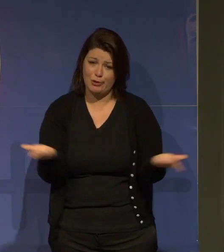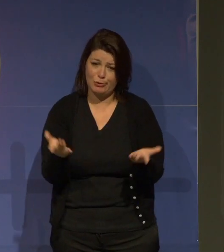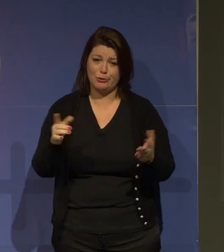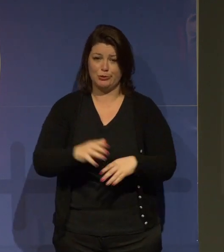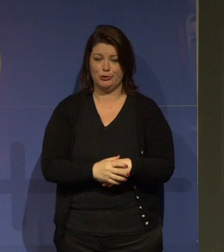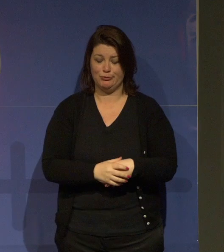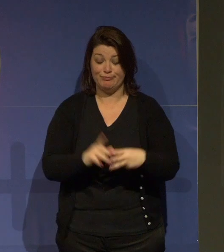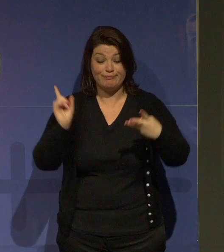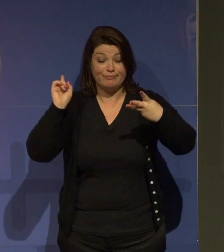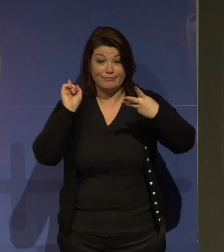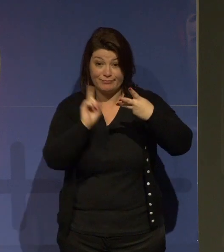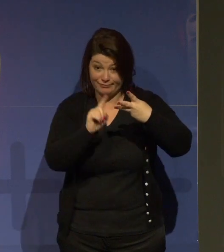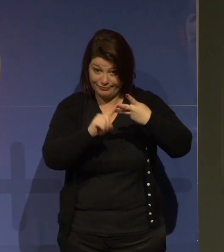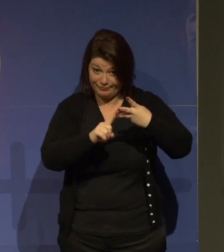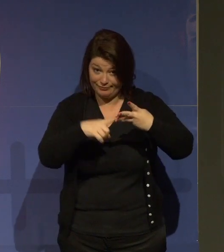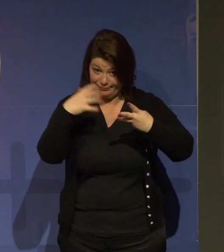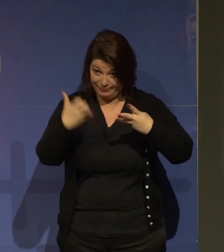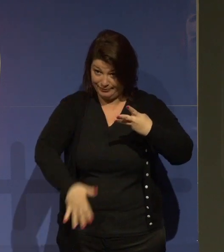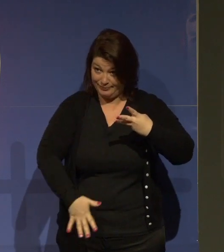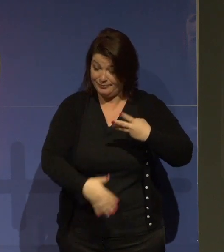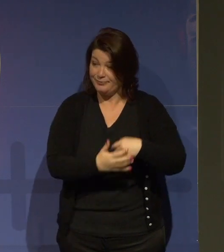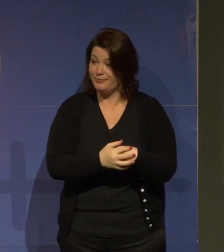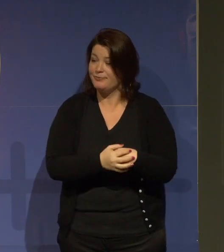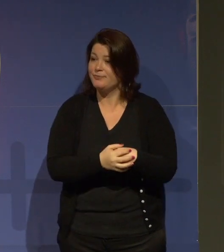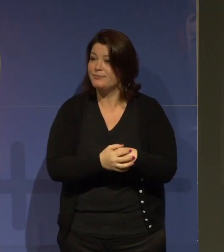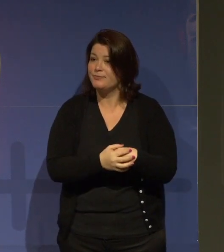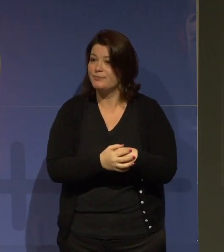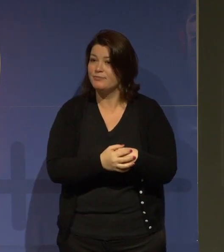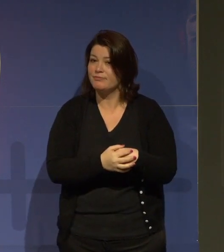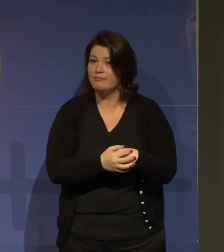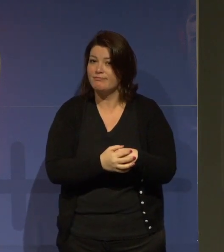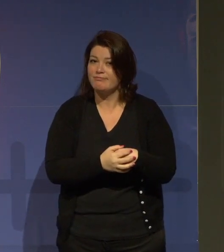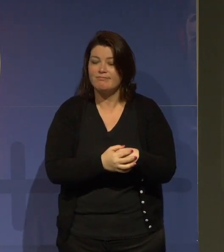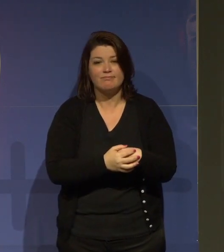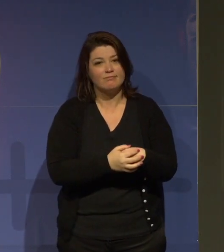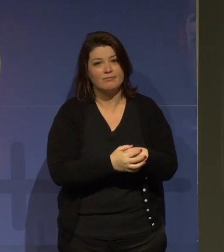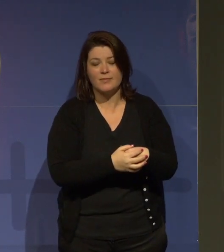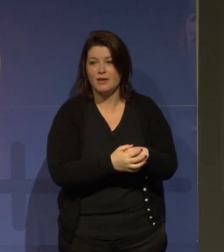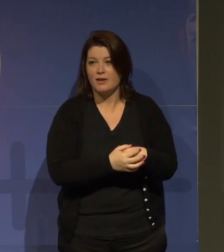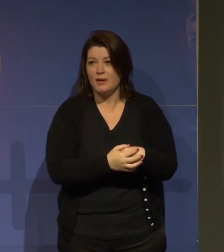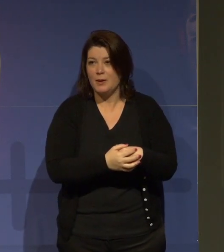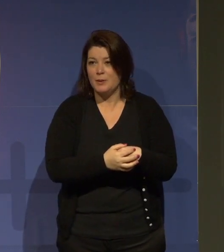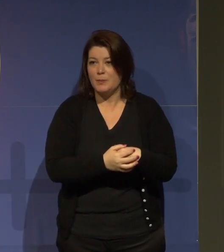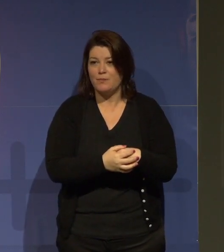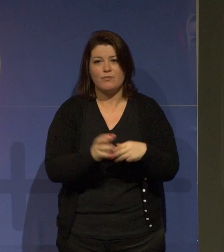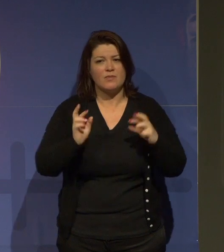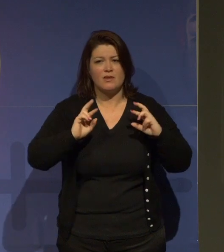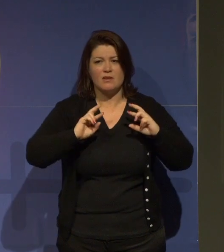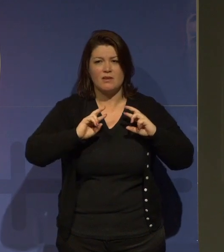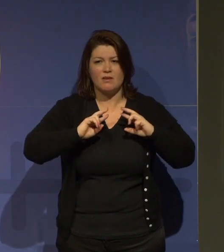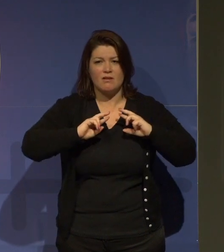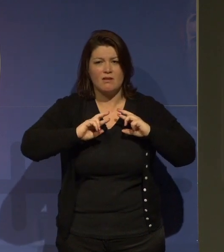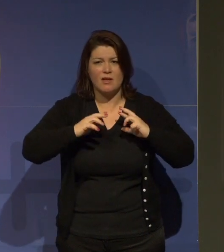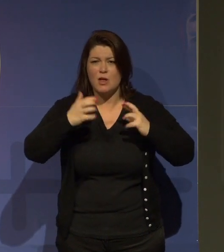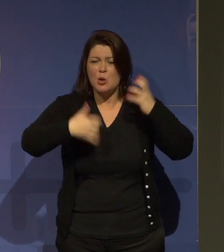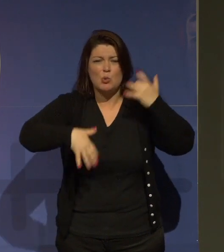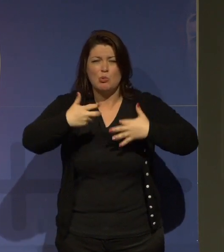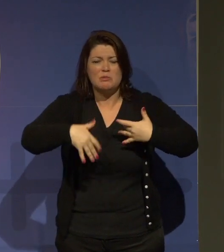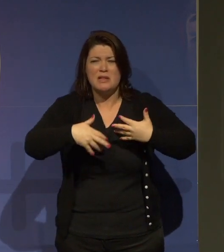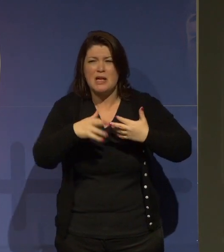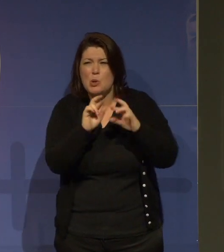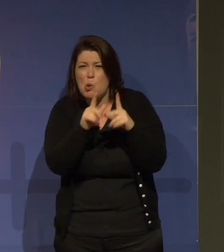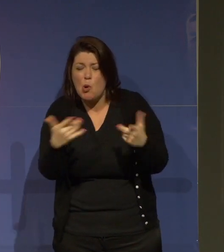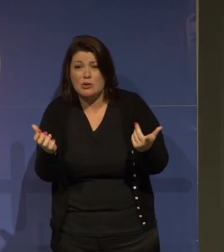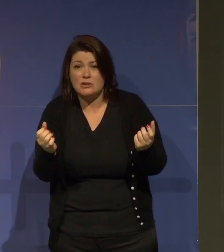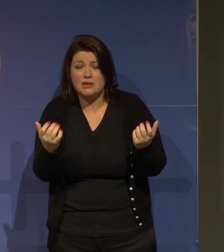Terceiro argumento, né, a gente não está falando de algo desesperador de ser implementado.